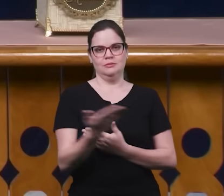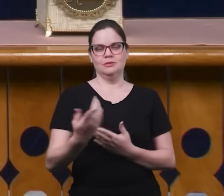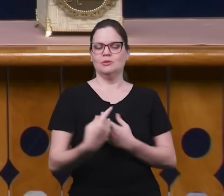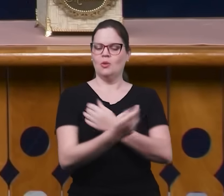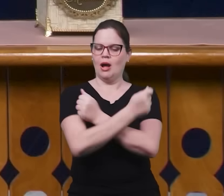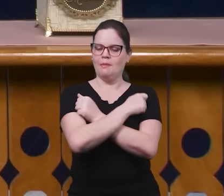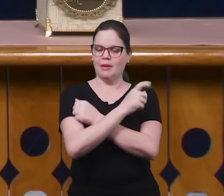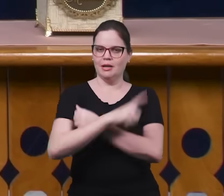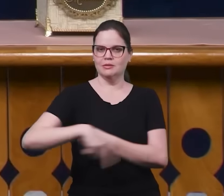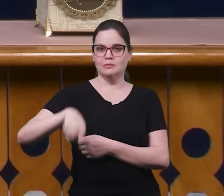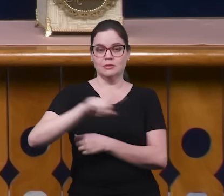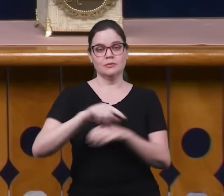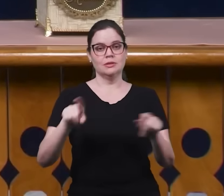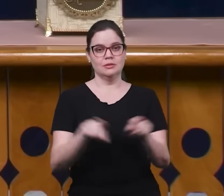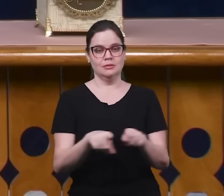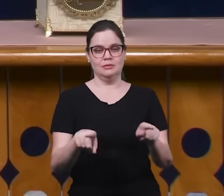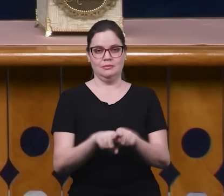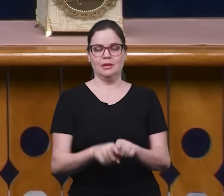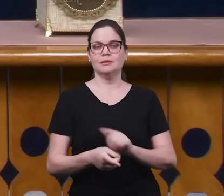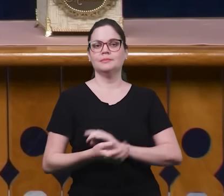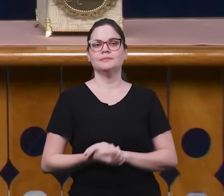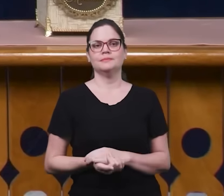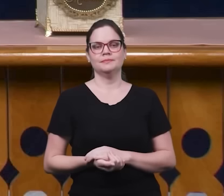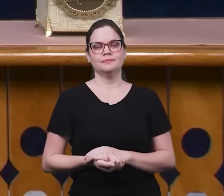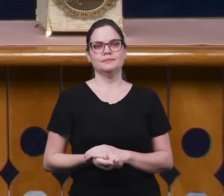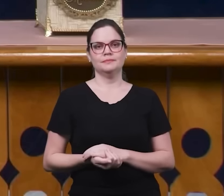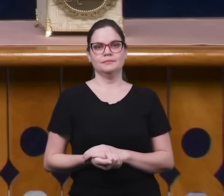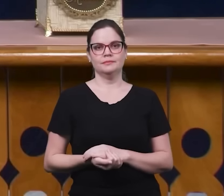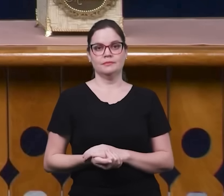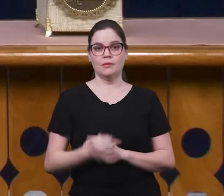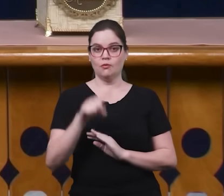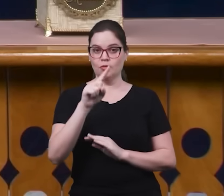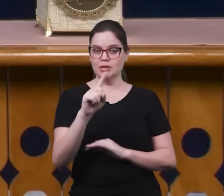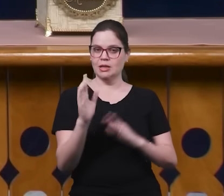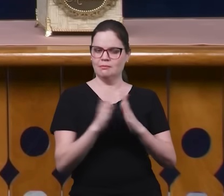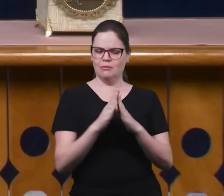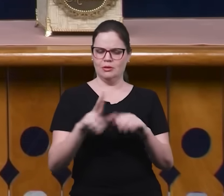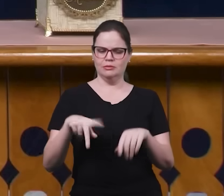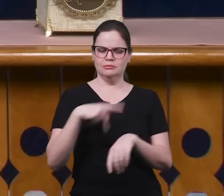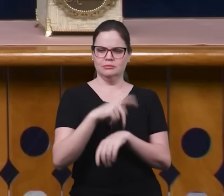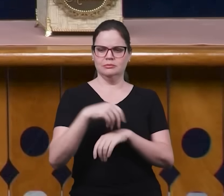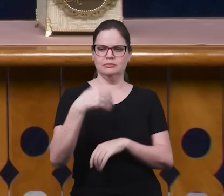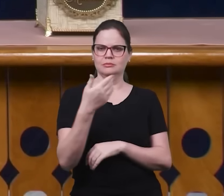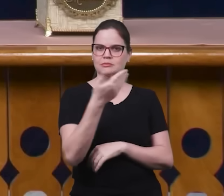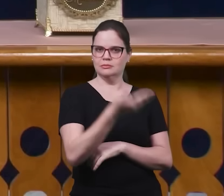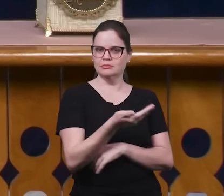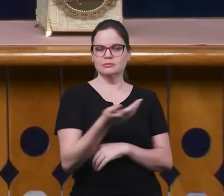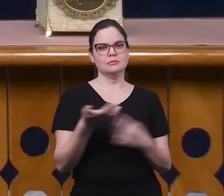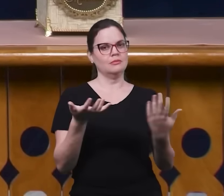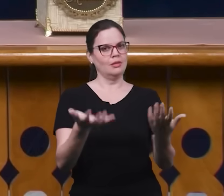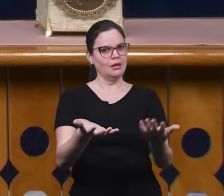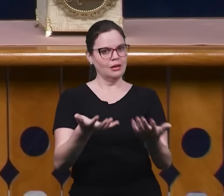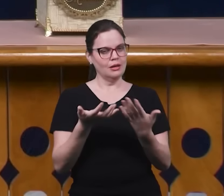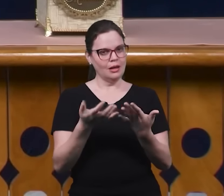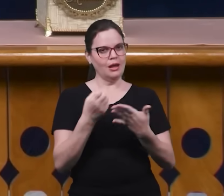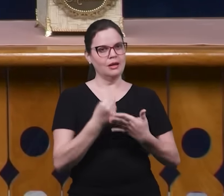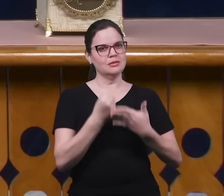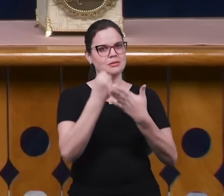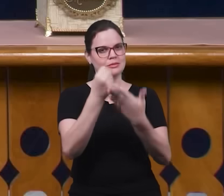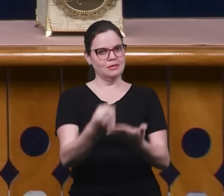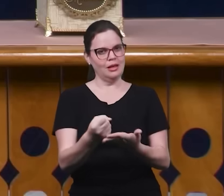abraço fraternal e informar também que aqueles que estão no exterior e desejam